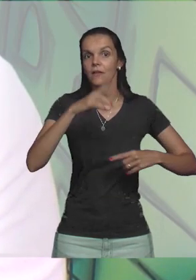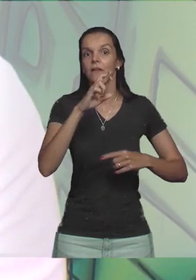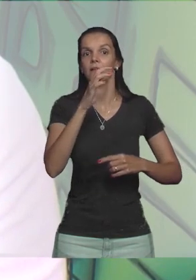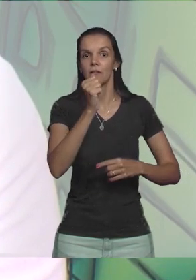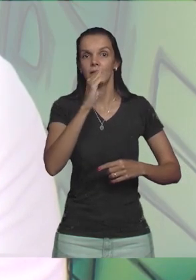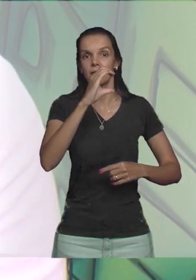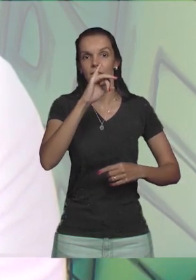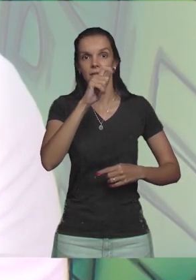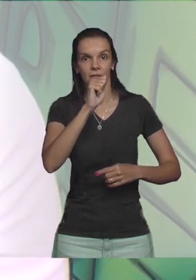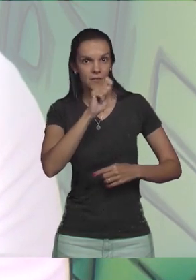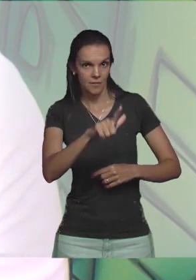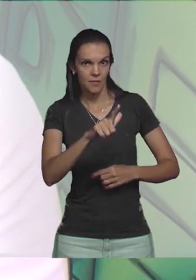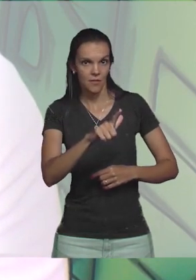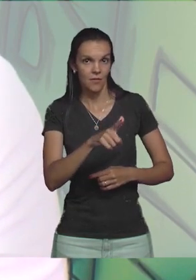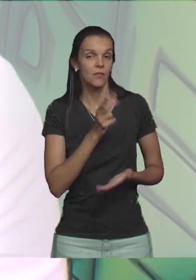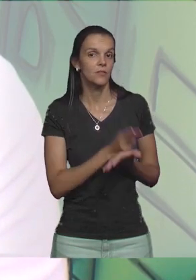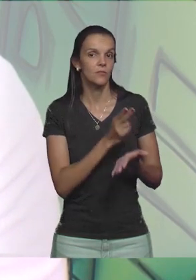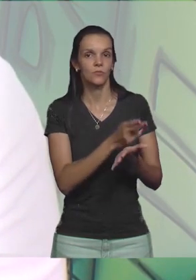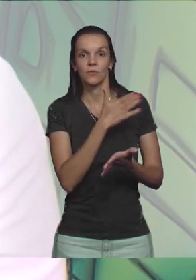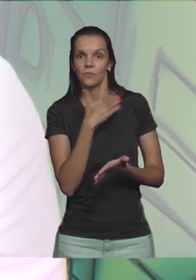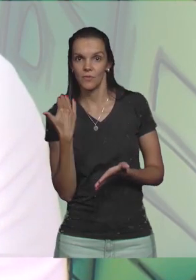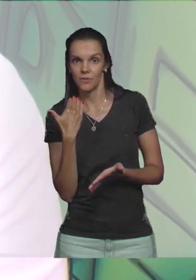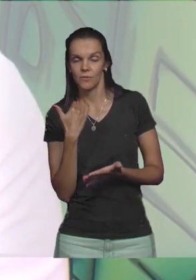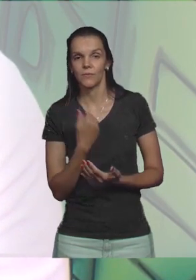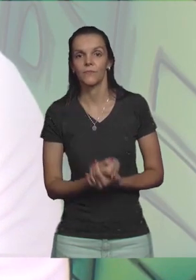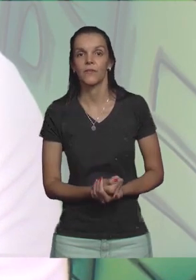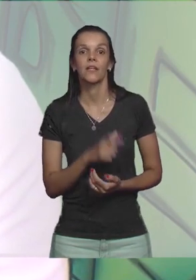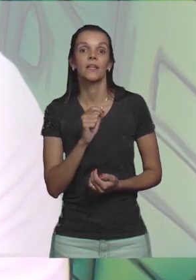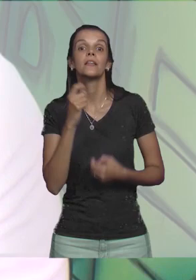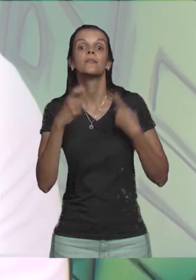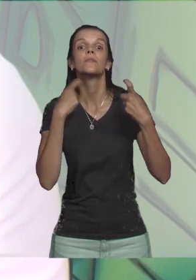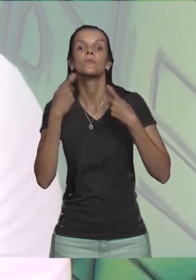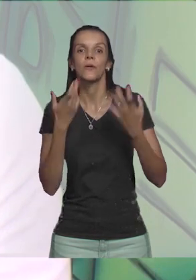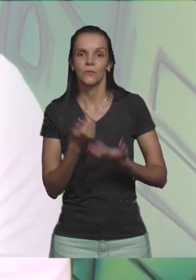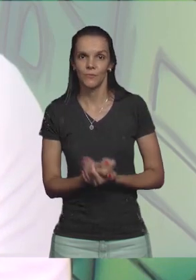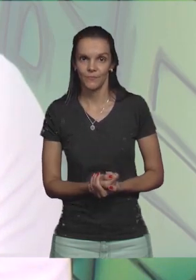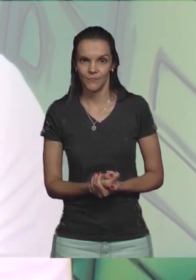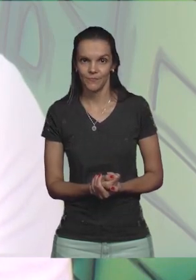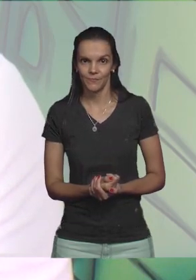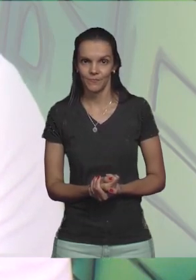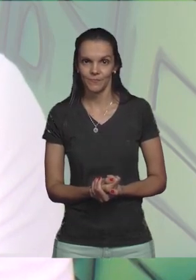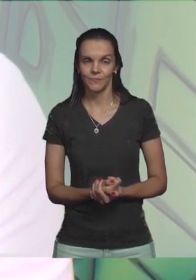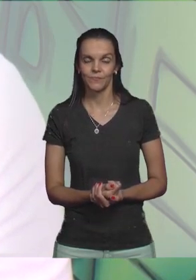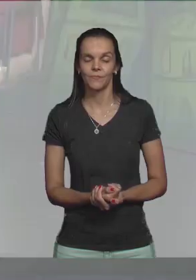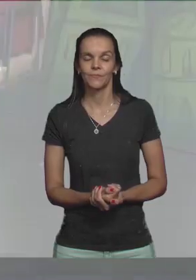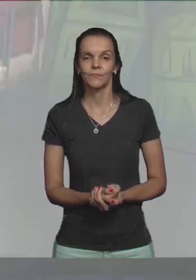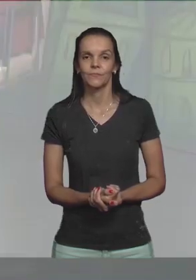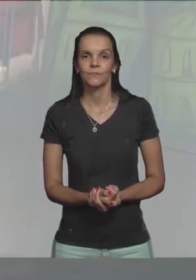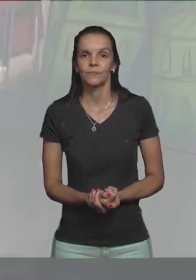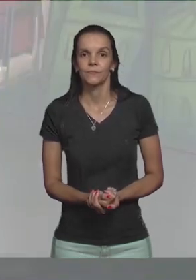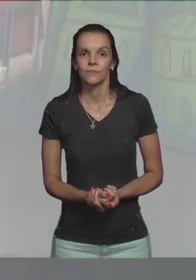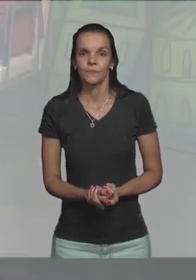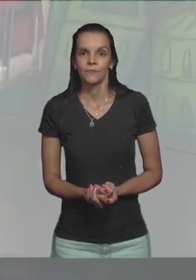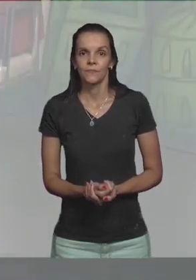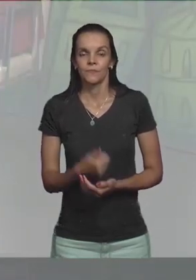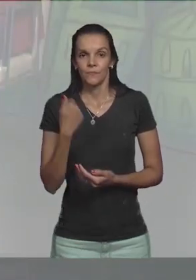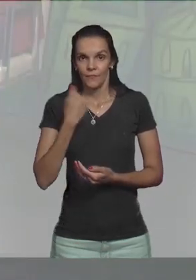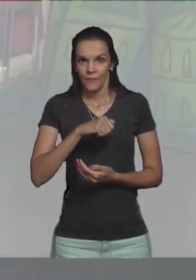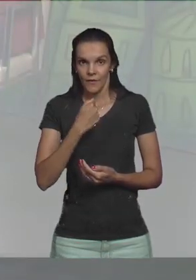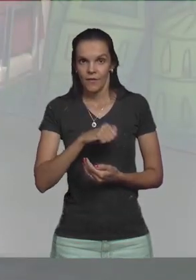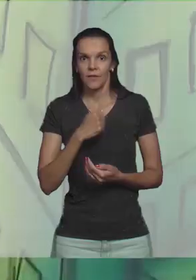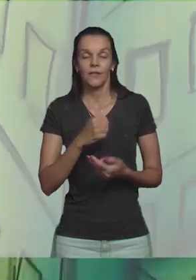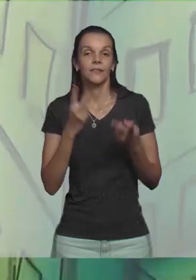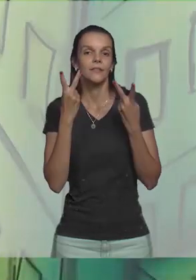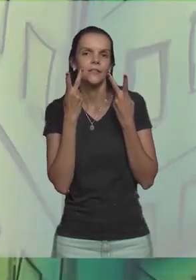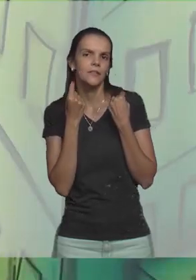recorte racial específico, nós vamos continuar morrendo. E quem é que está preocupado com isso? Né? Precisamos, então, desconstruir